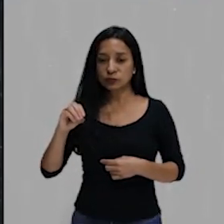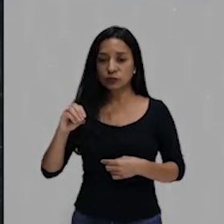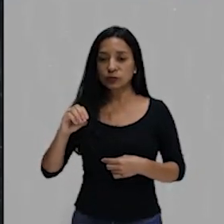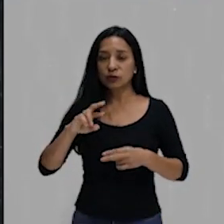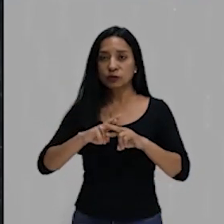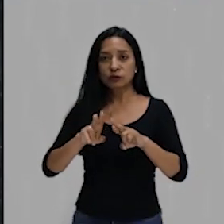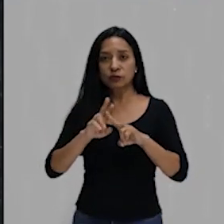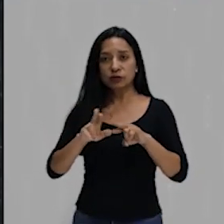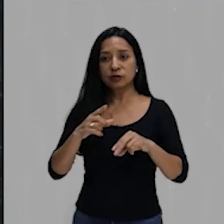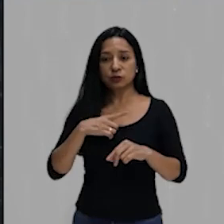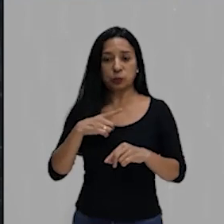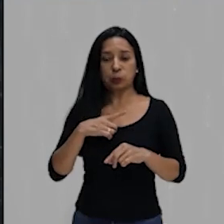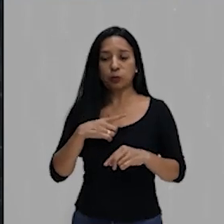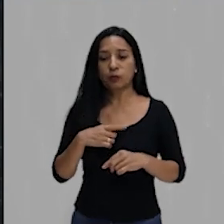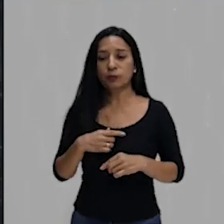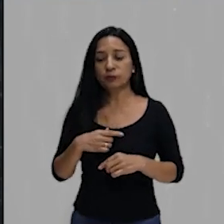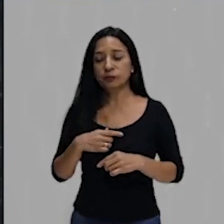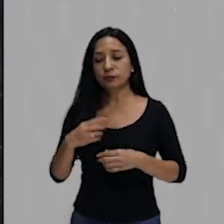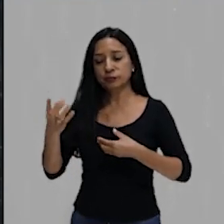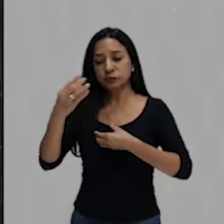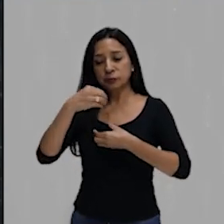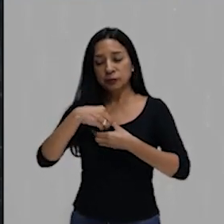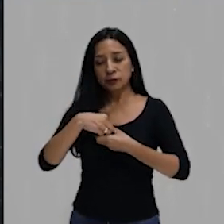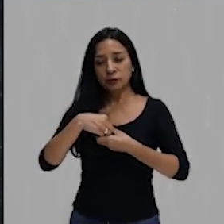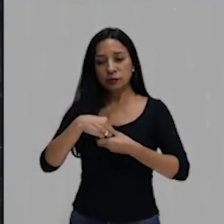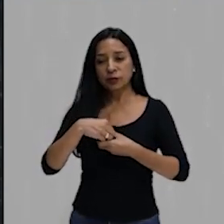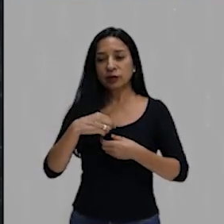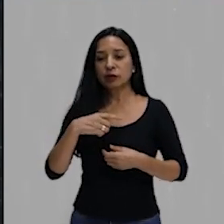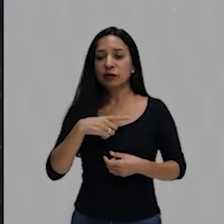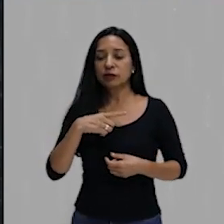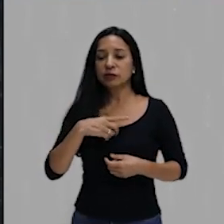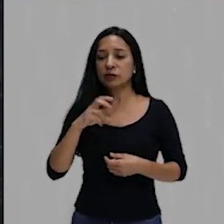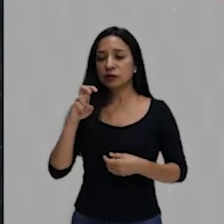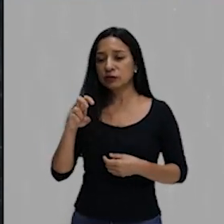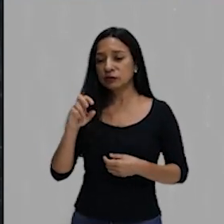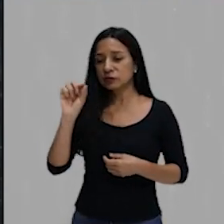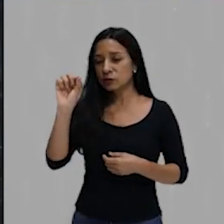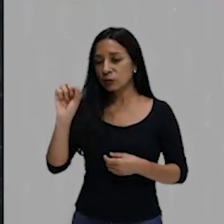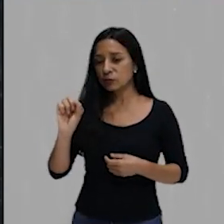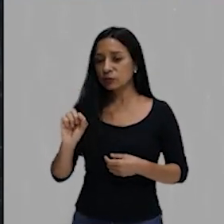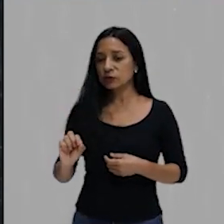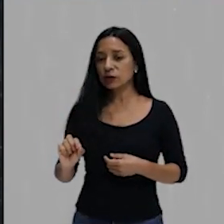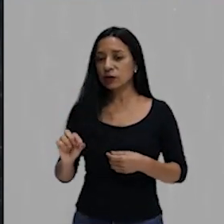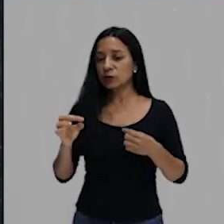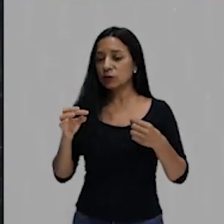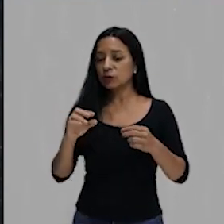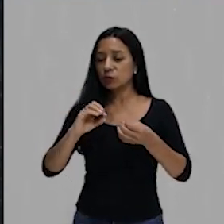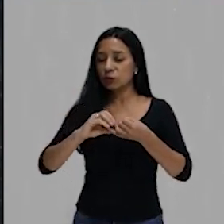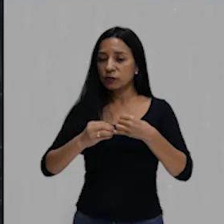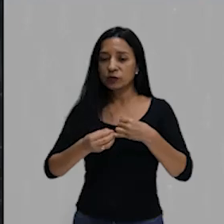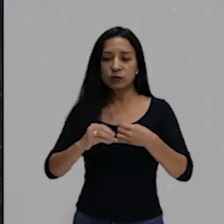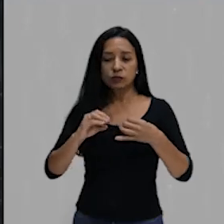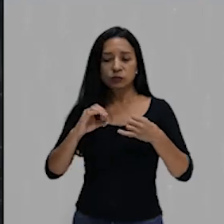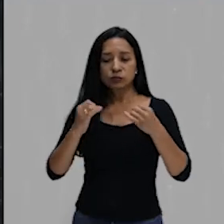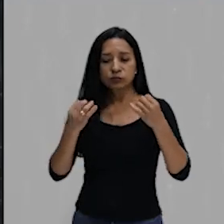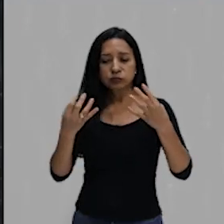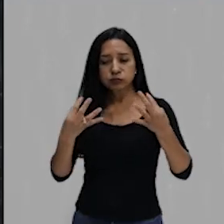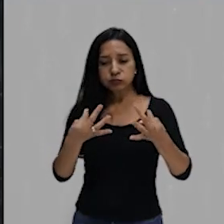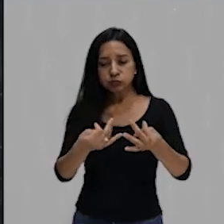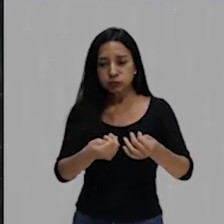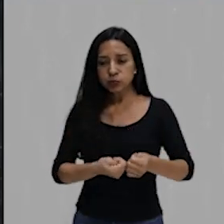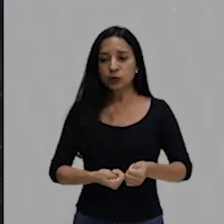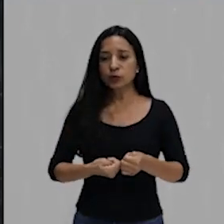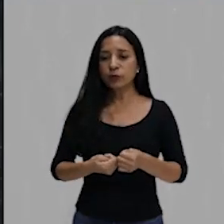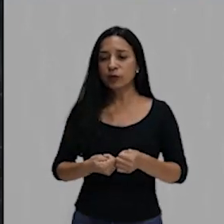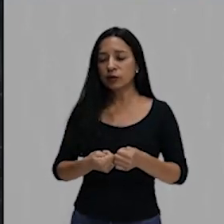traz consigo. Então, nós temos aqui 5% desses feijões aqui, eles são totalmente pigmentados.